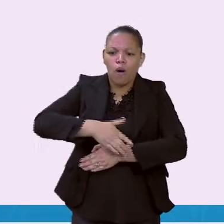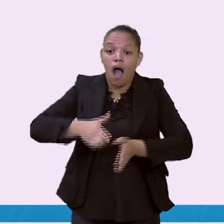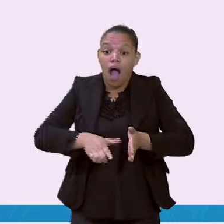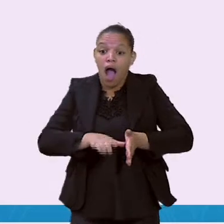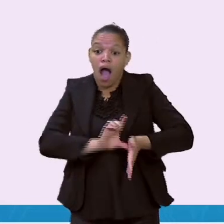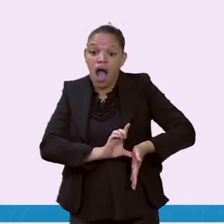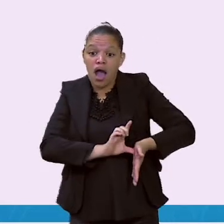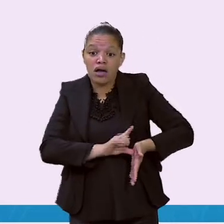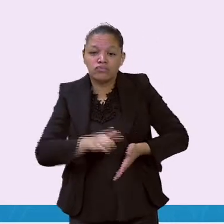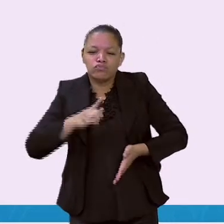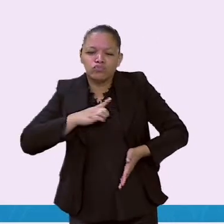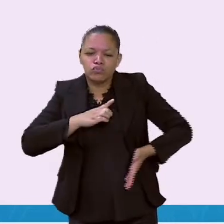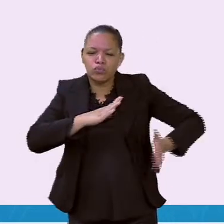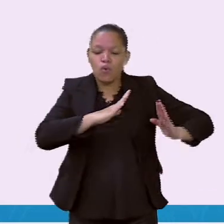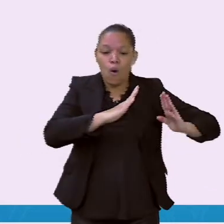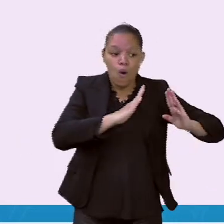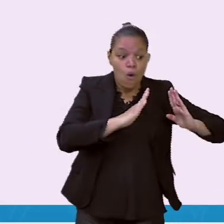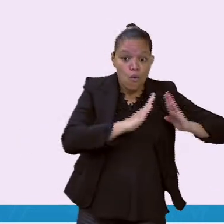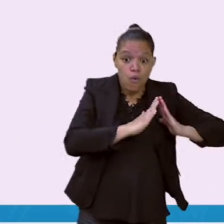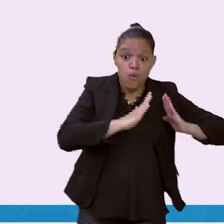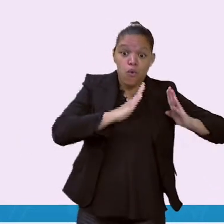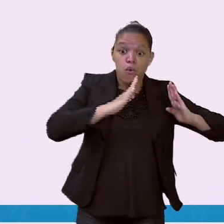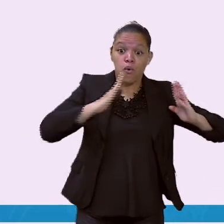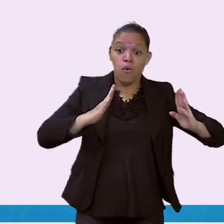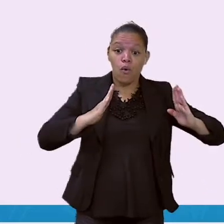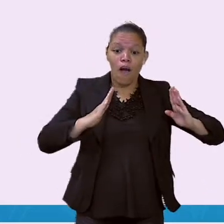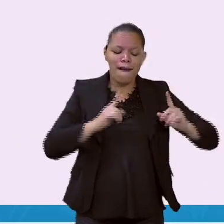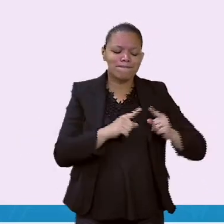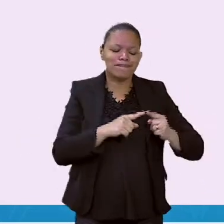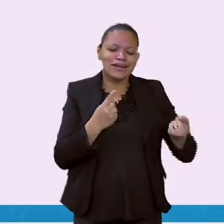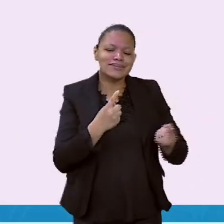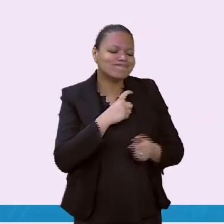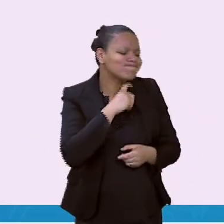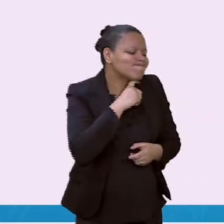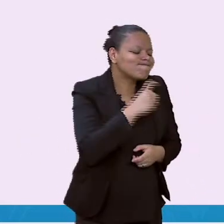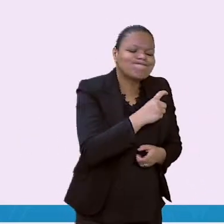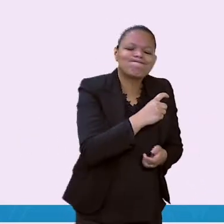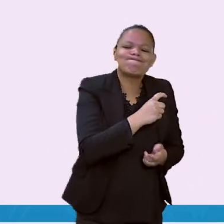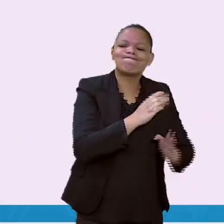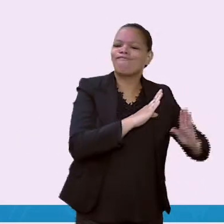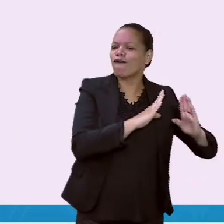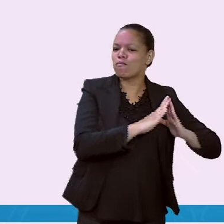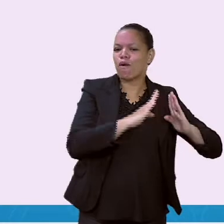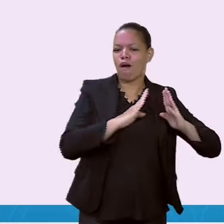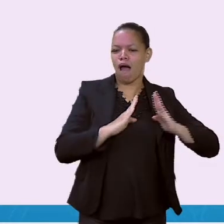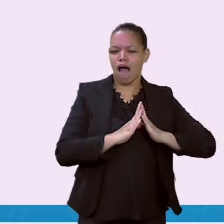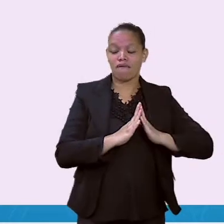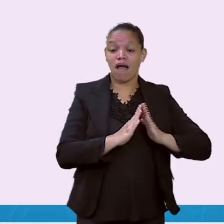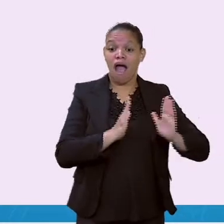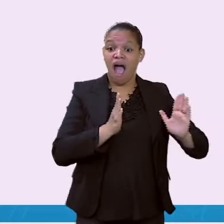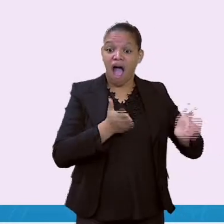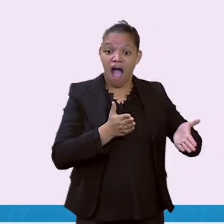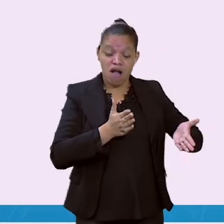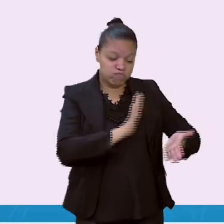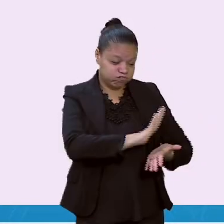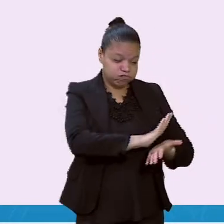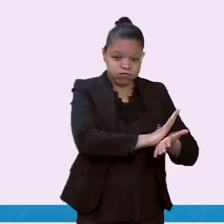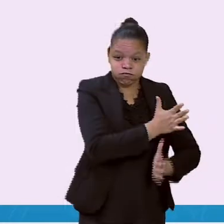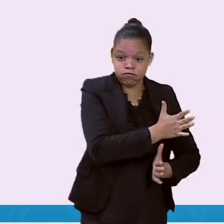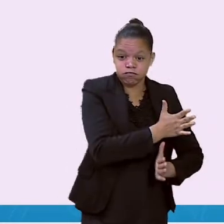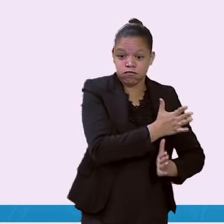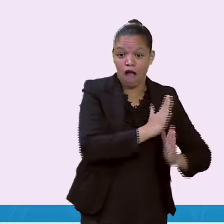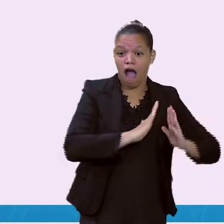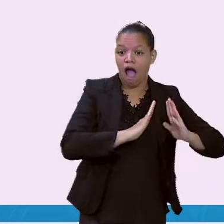grande onde não morava ninguém. Agora, demoliram a casa e estão construindo